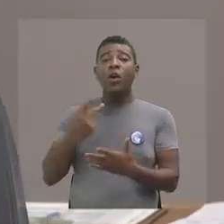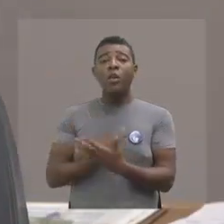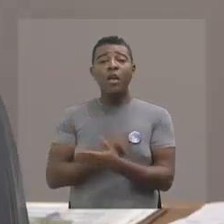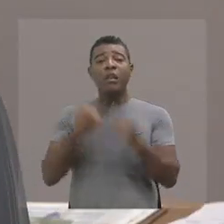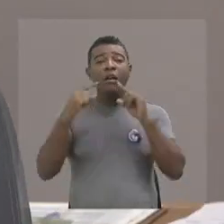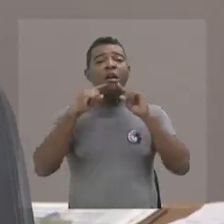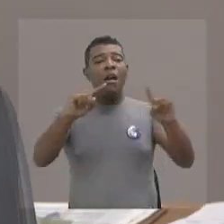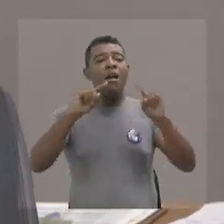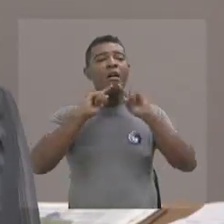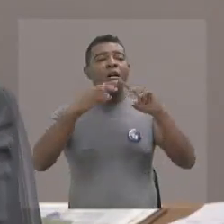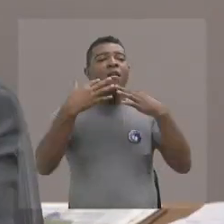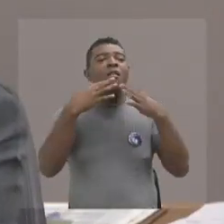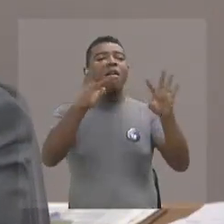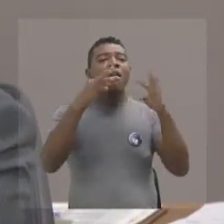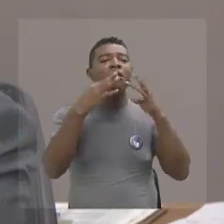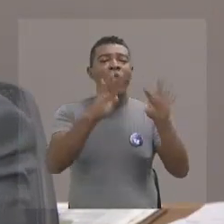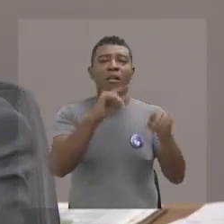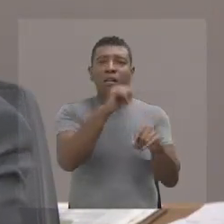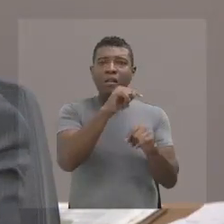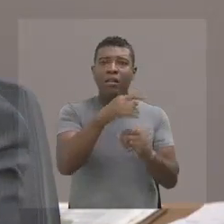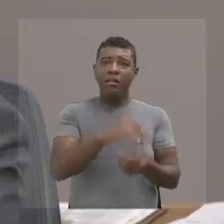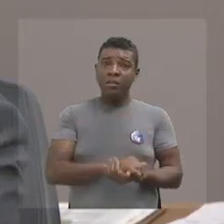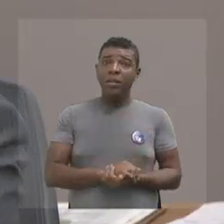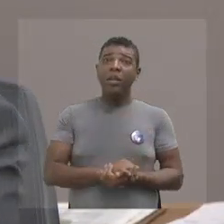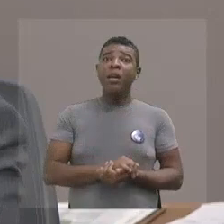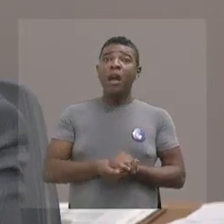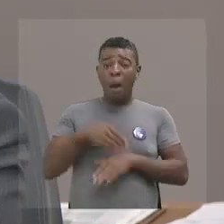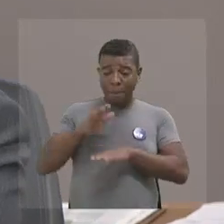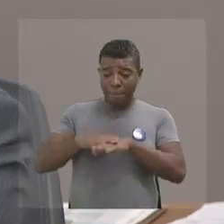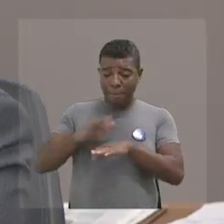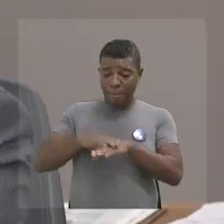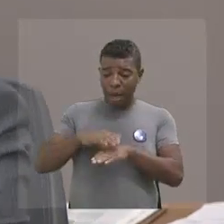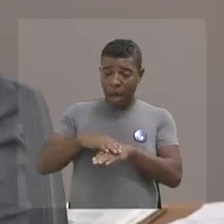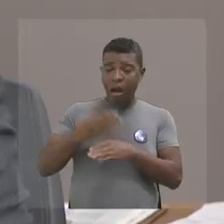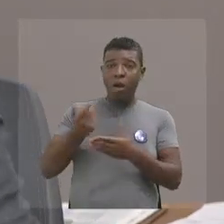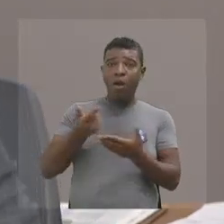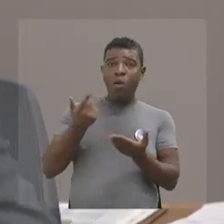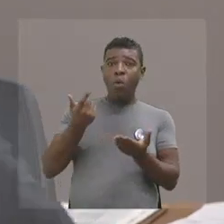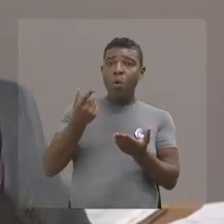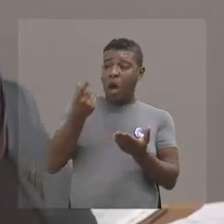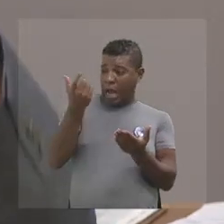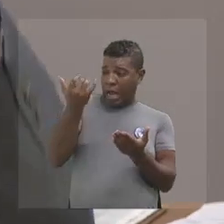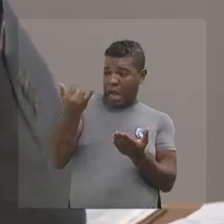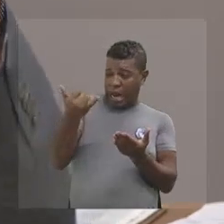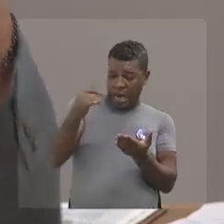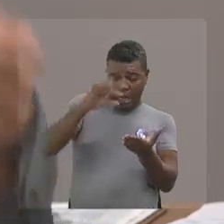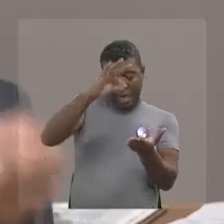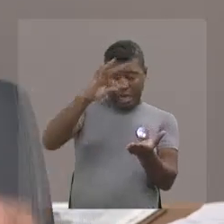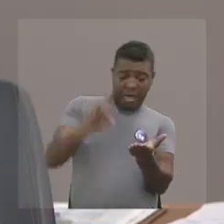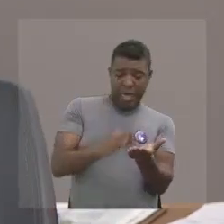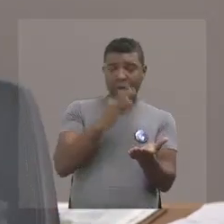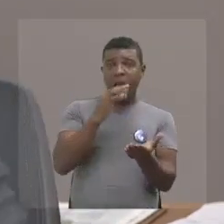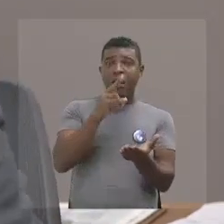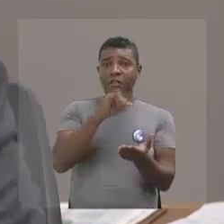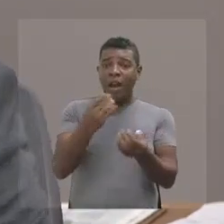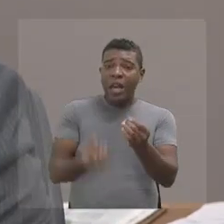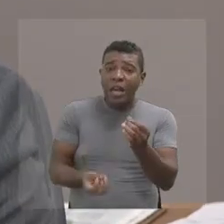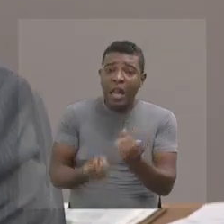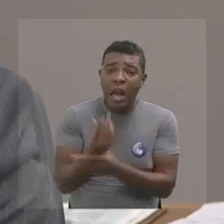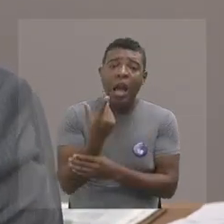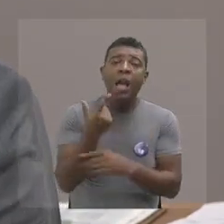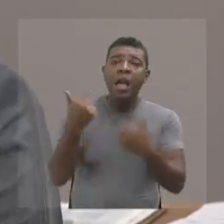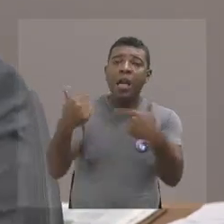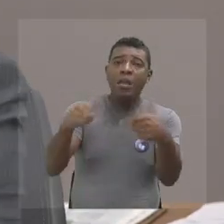sua caneta a responsabilidade de aprovar o empreendimento que vai trazer vai gerar emprego vai gerar renda